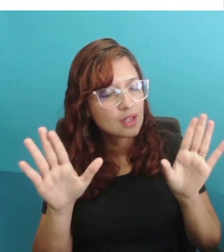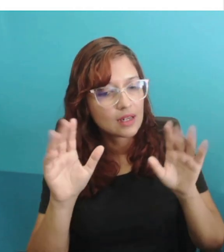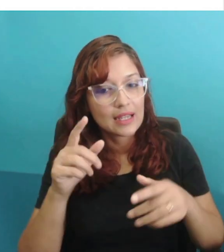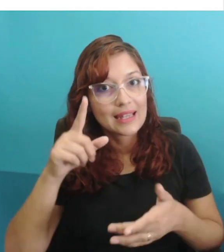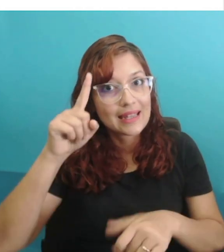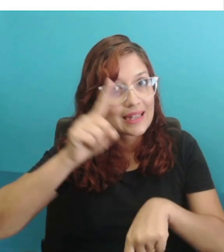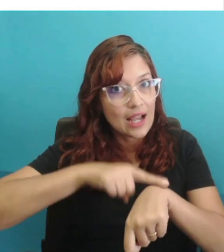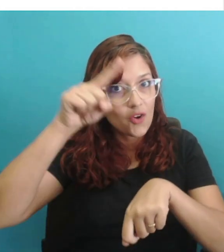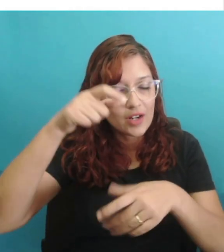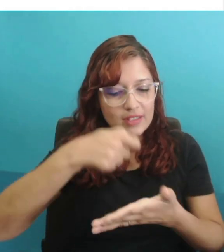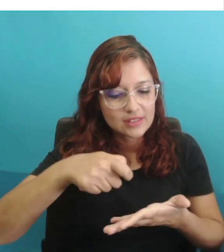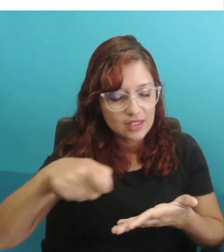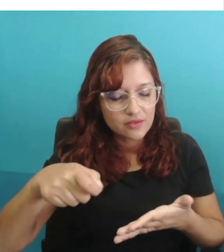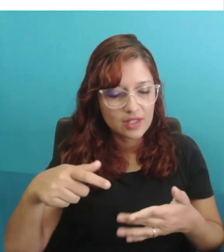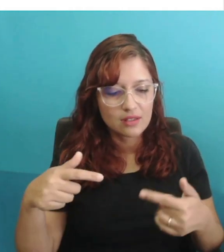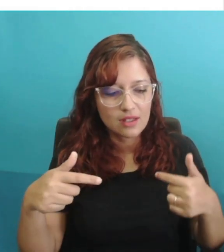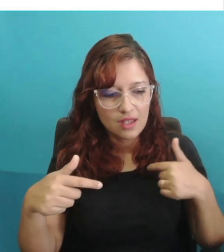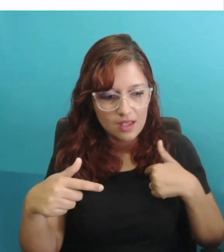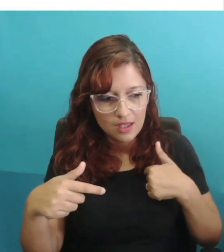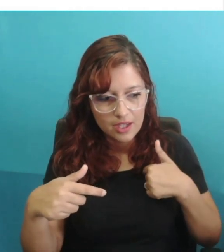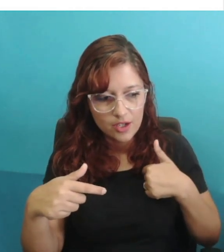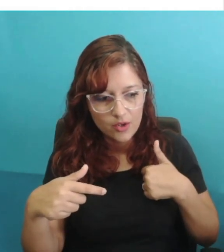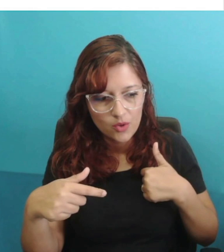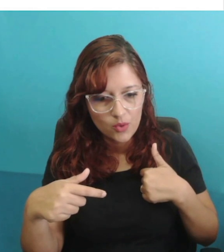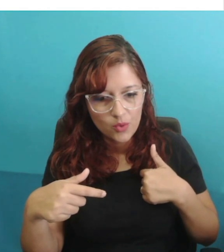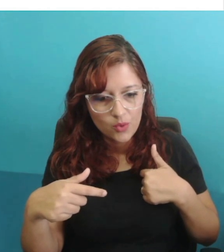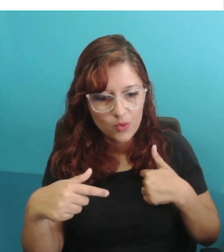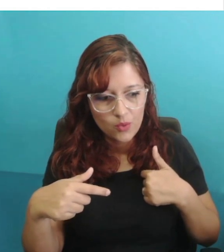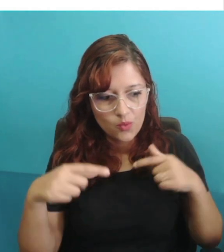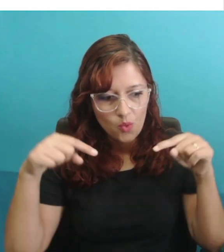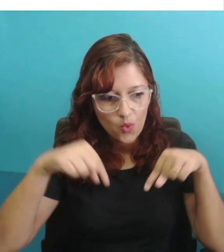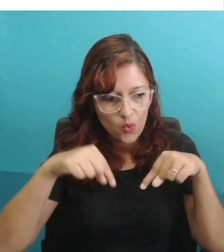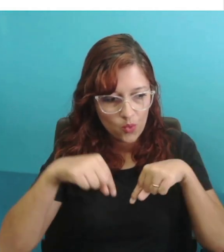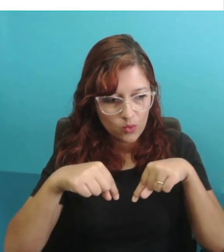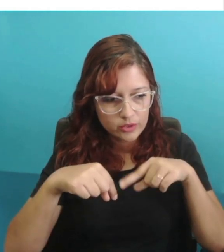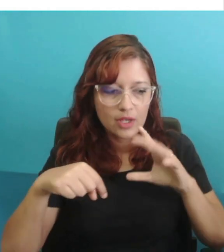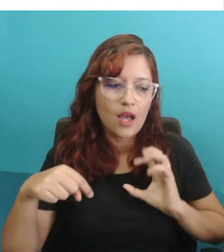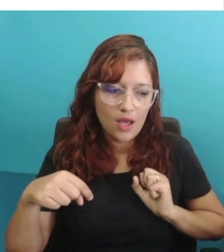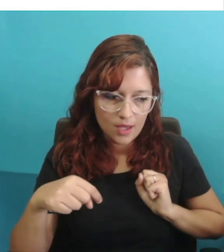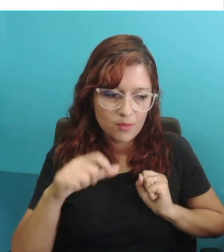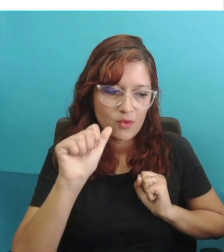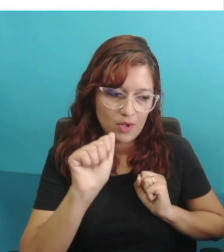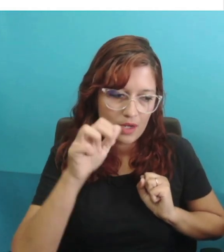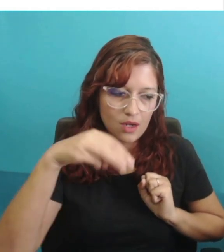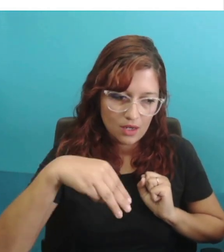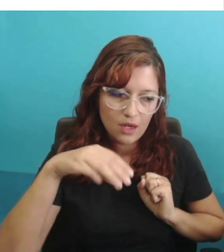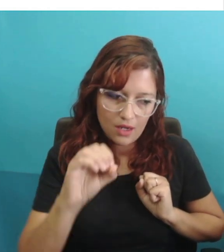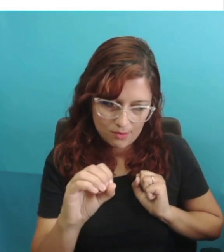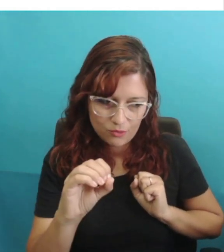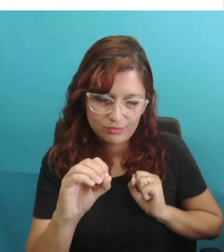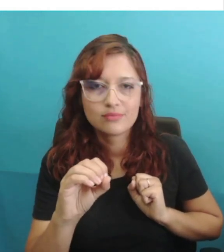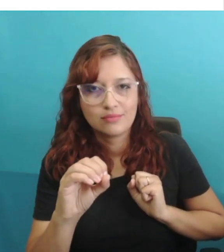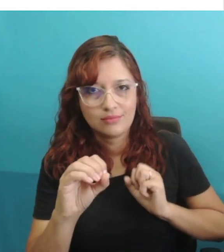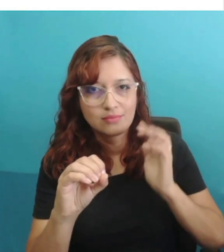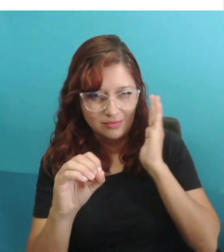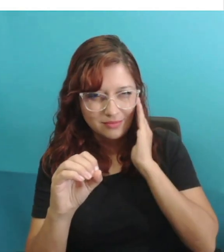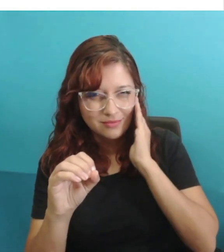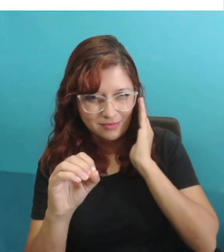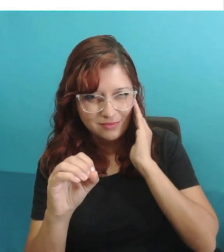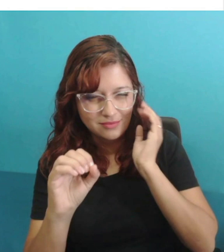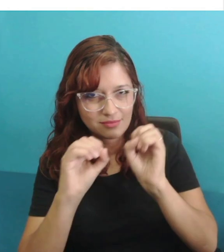Isso vai ajudar você a entender e na hora de escrever você sabe,